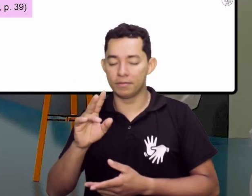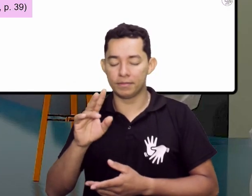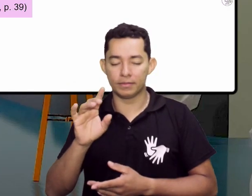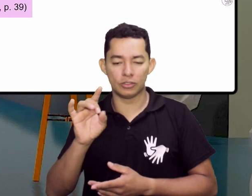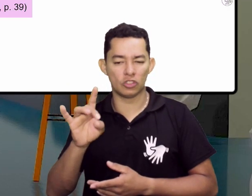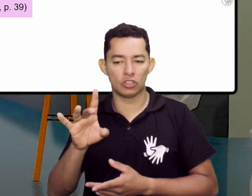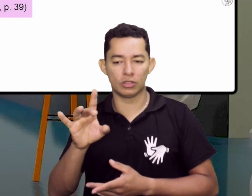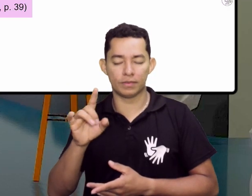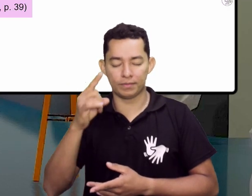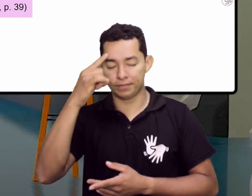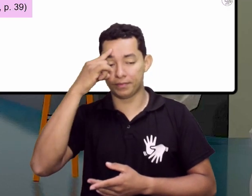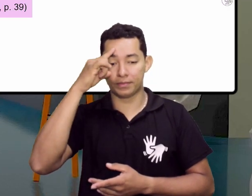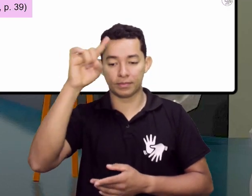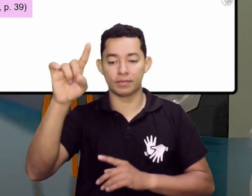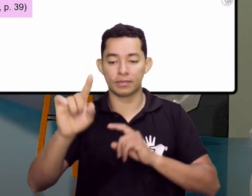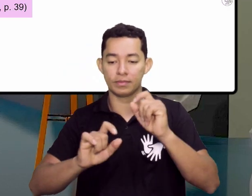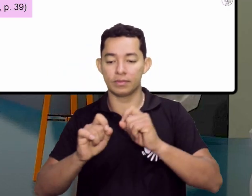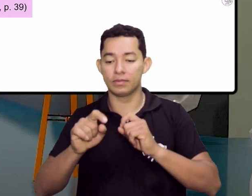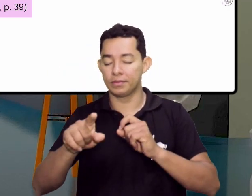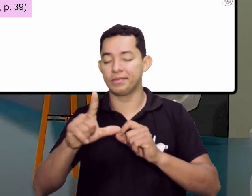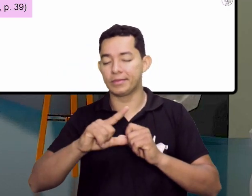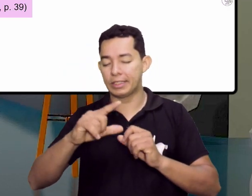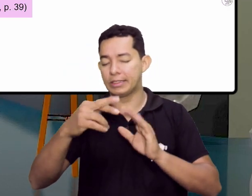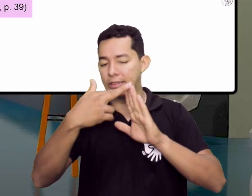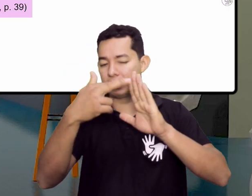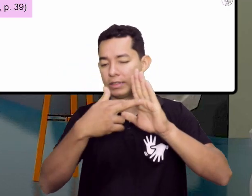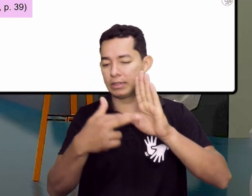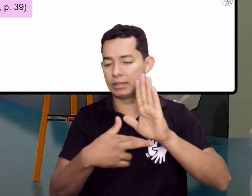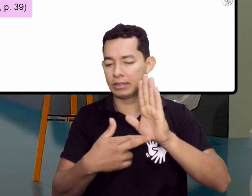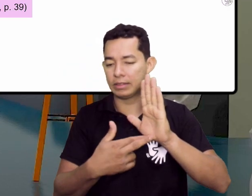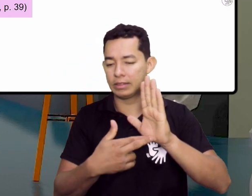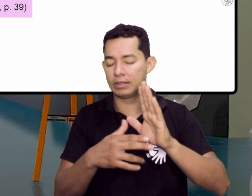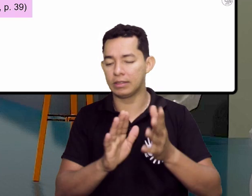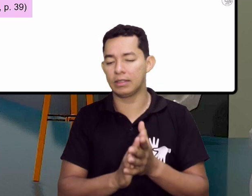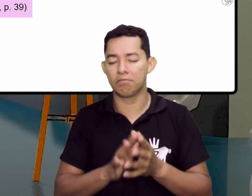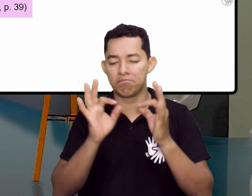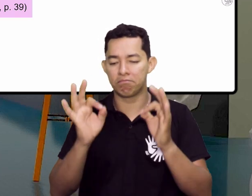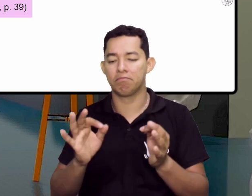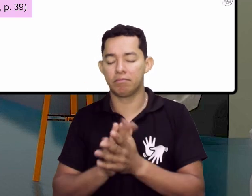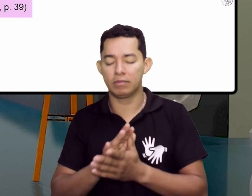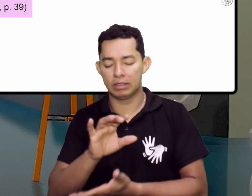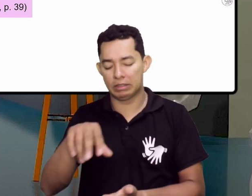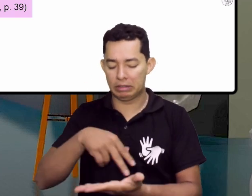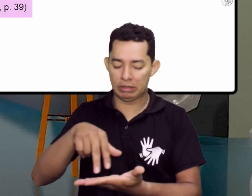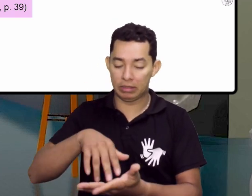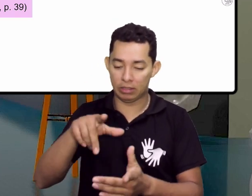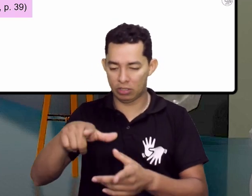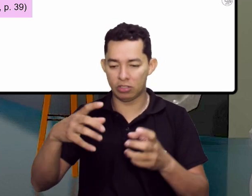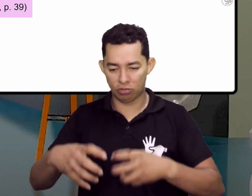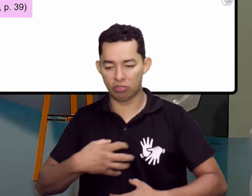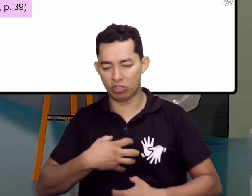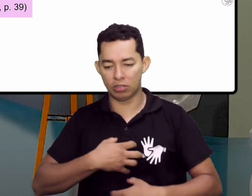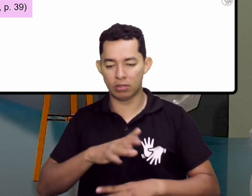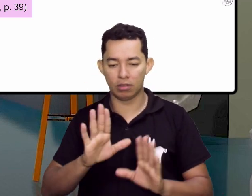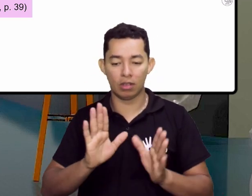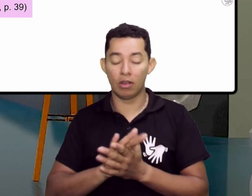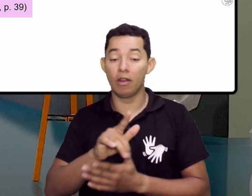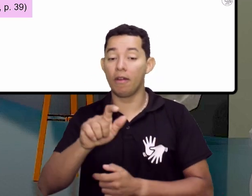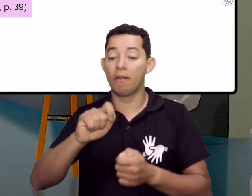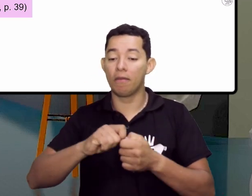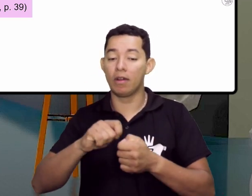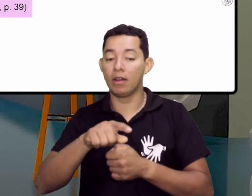nessa ideia de que você tem que obedecer, só pode dançar se for desse jeito, o passo tem que ser assim. Não, você faz o que você está